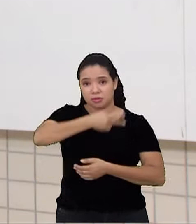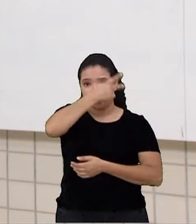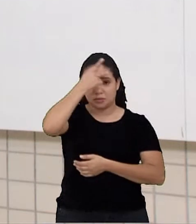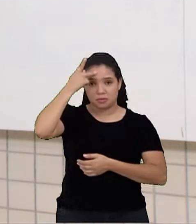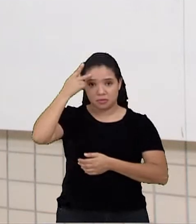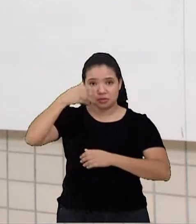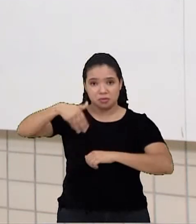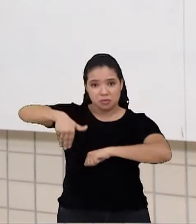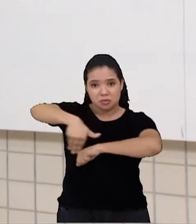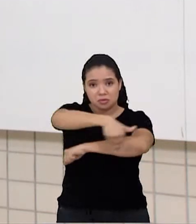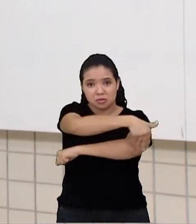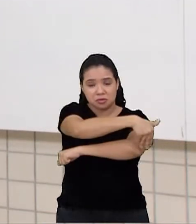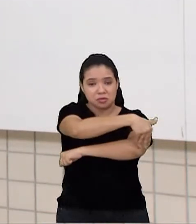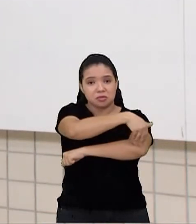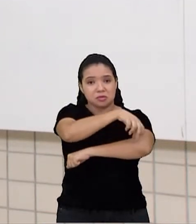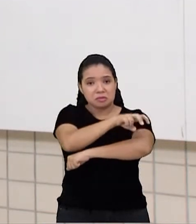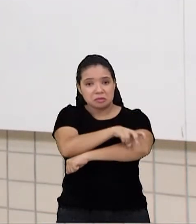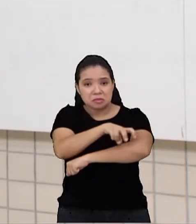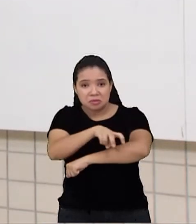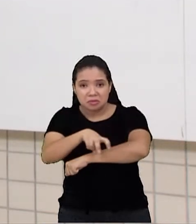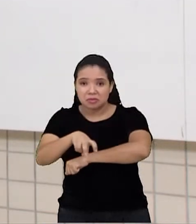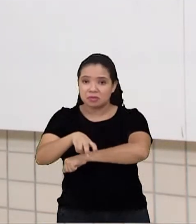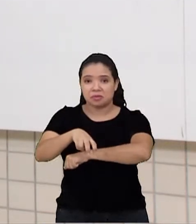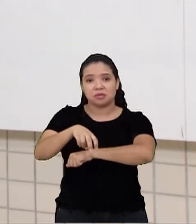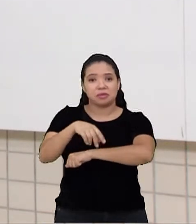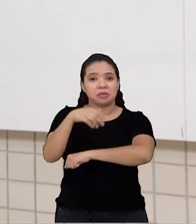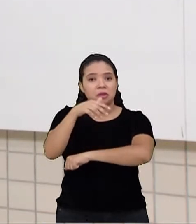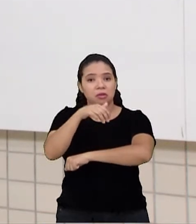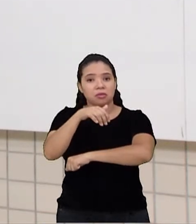gente não vê como em outras grandes metrópoles